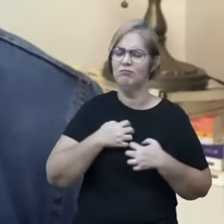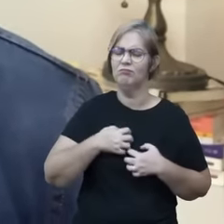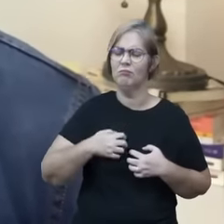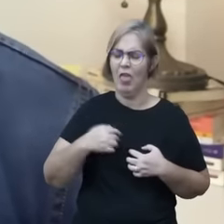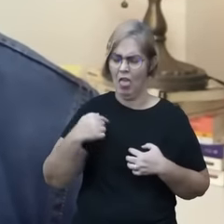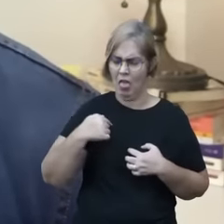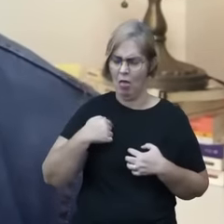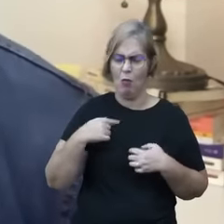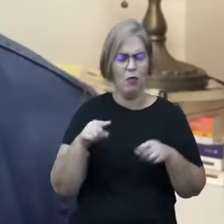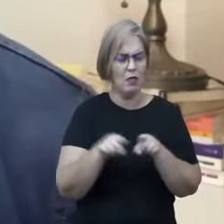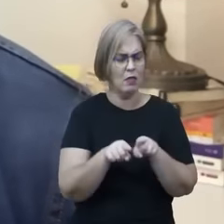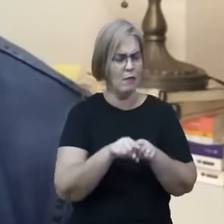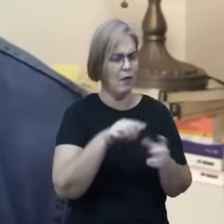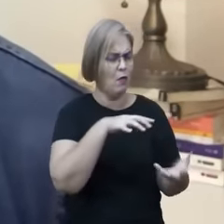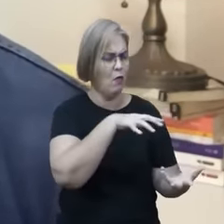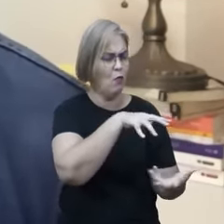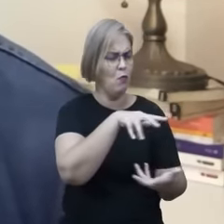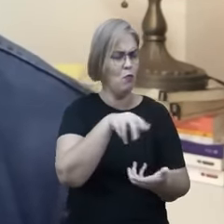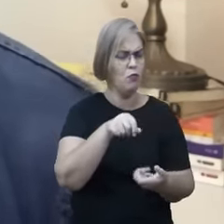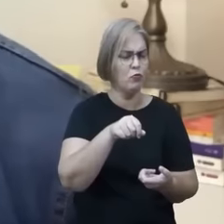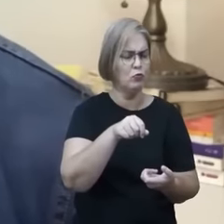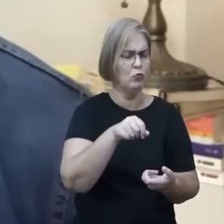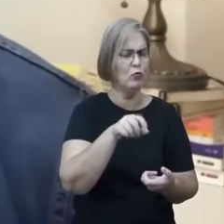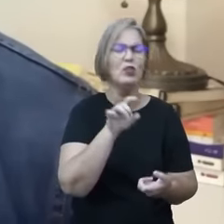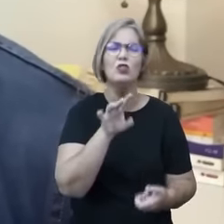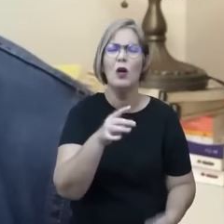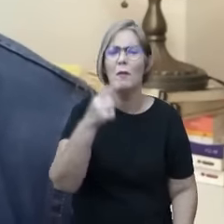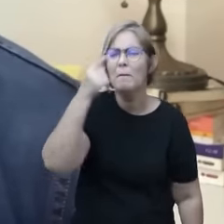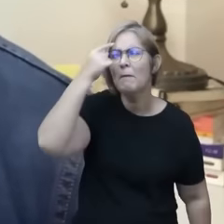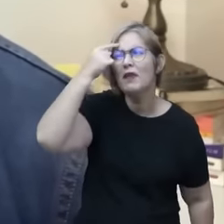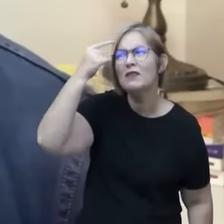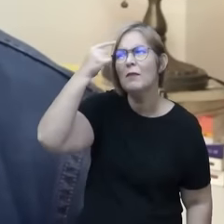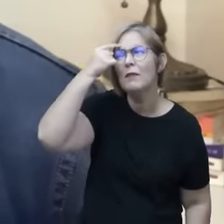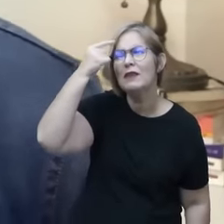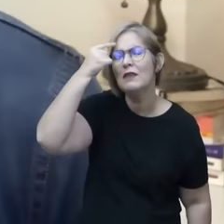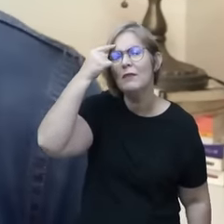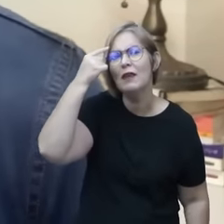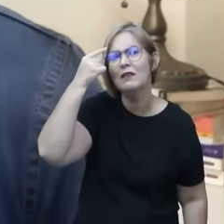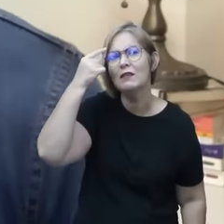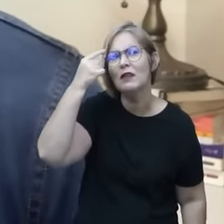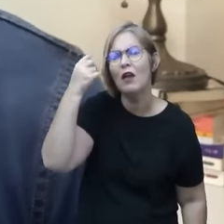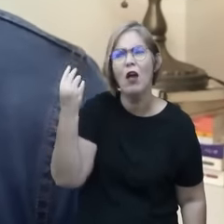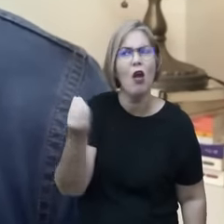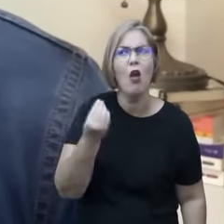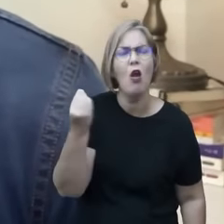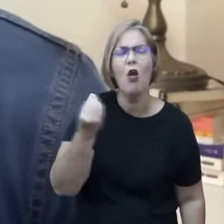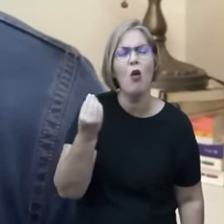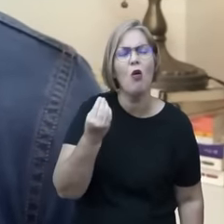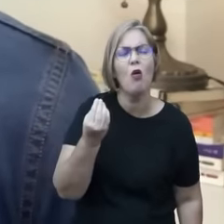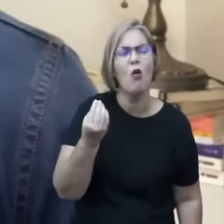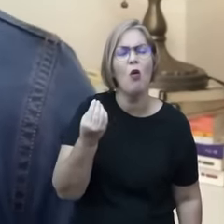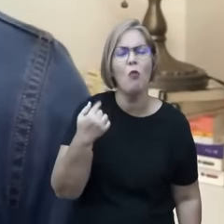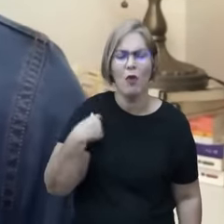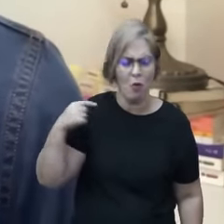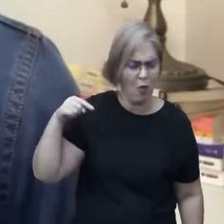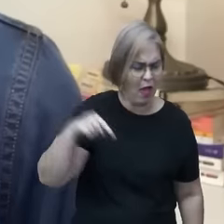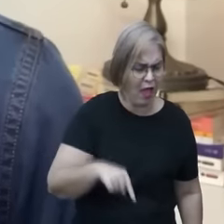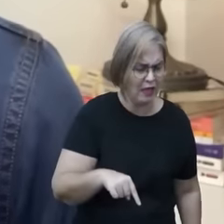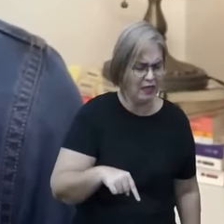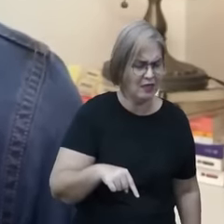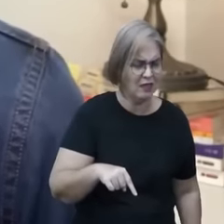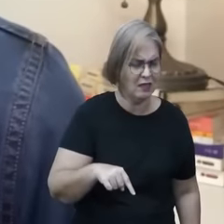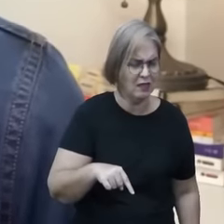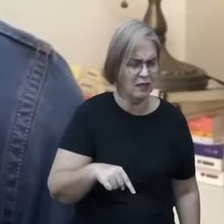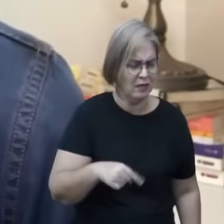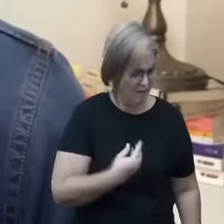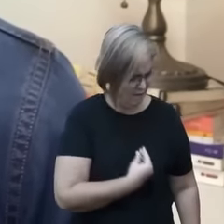armado somente com um pensamento que se nega quando afirma que condição é esta em que só posso ter paz,